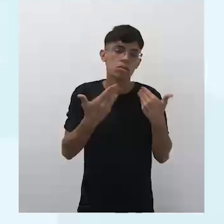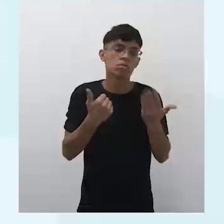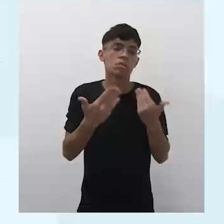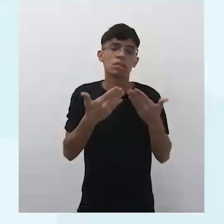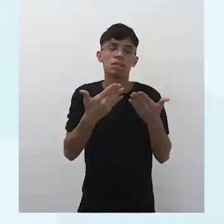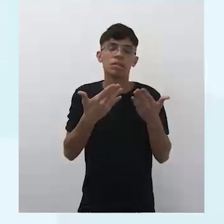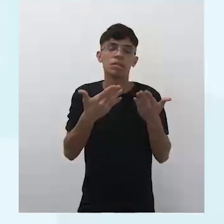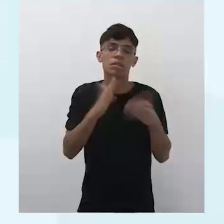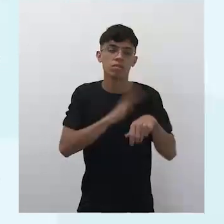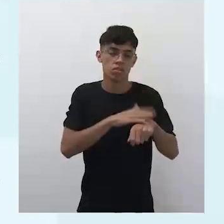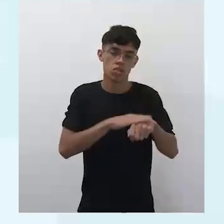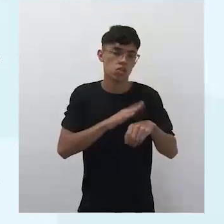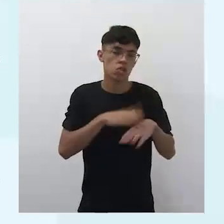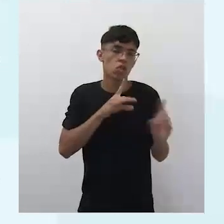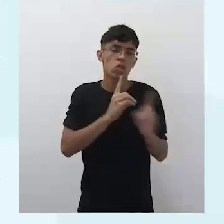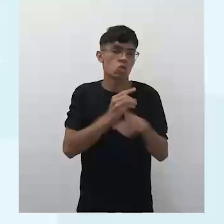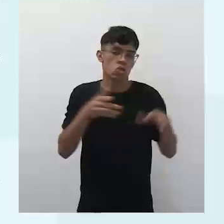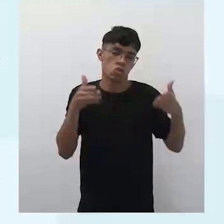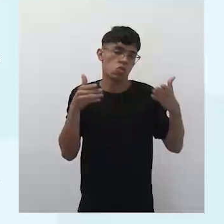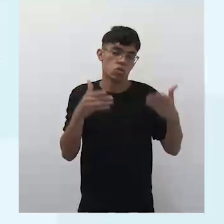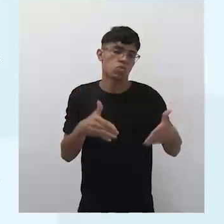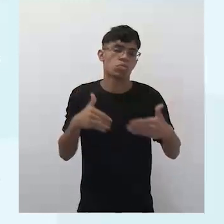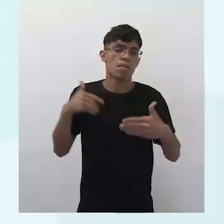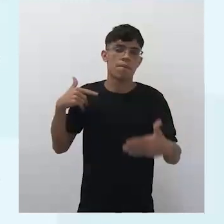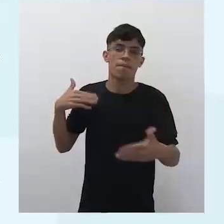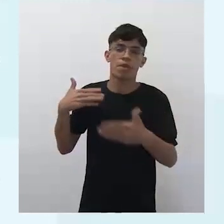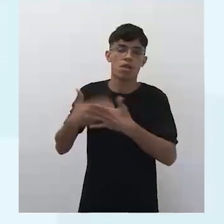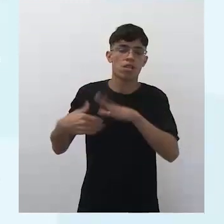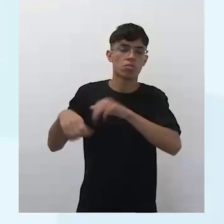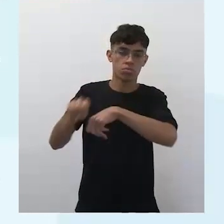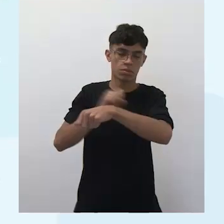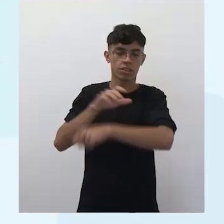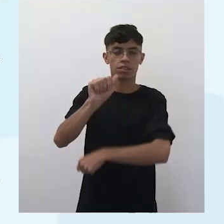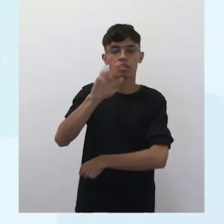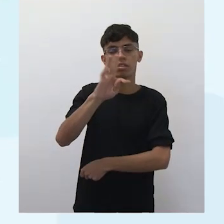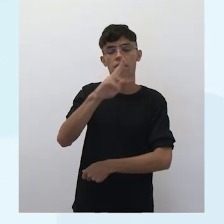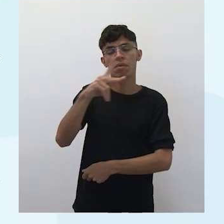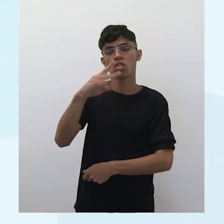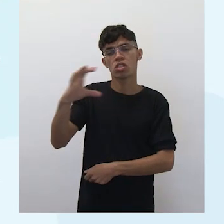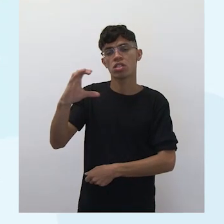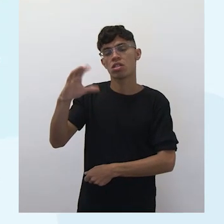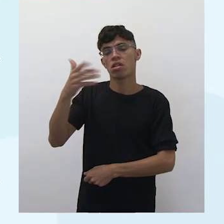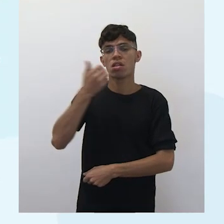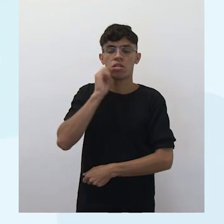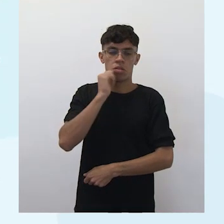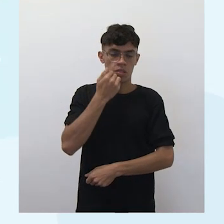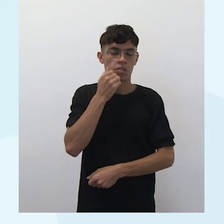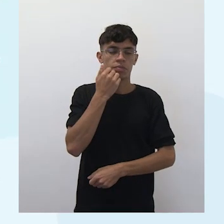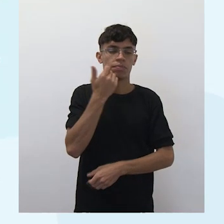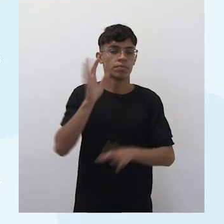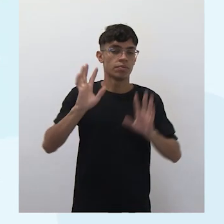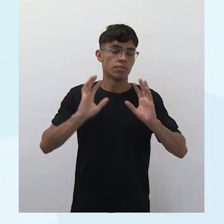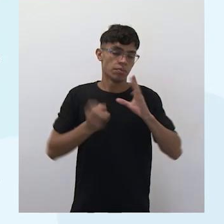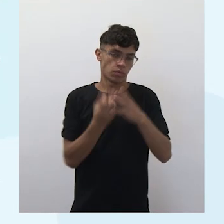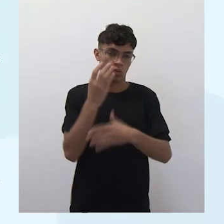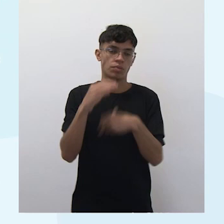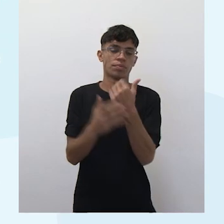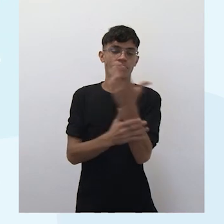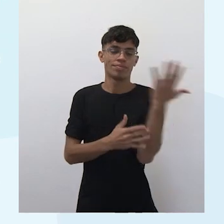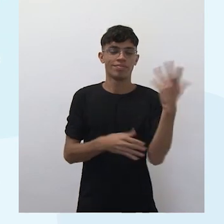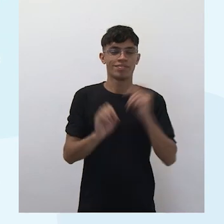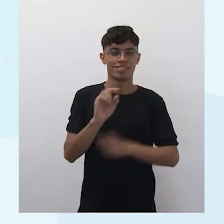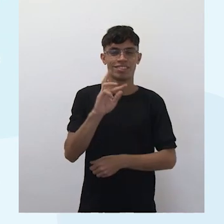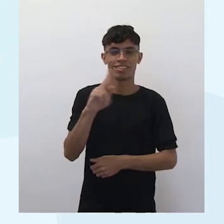desta pauta que embasaram todo o nosso percurso formativo da TPC da área de ciências da natureza. Tá